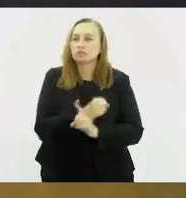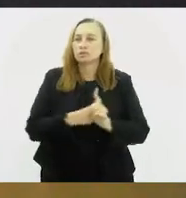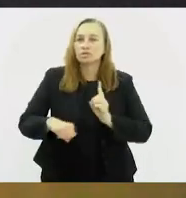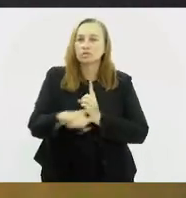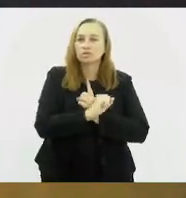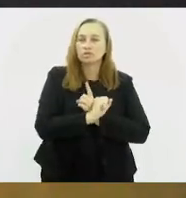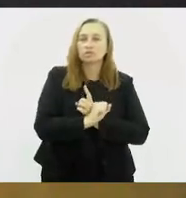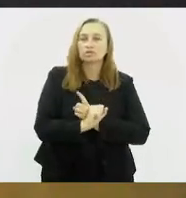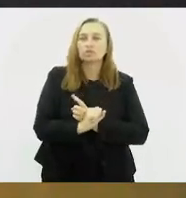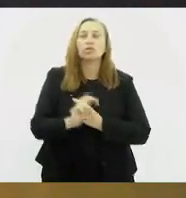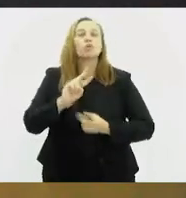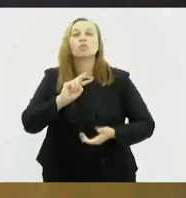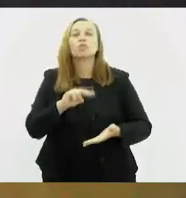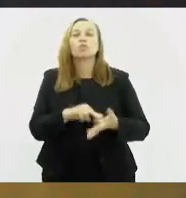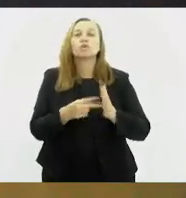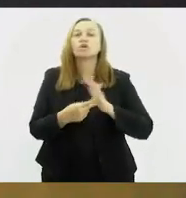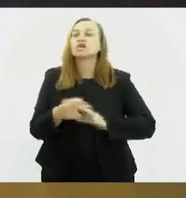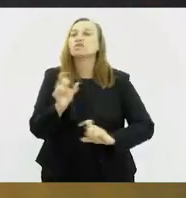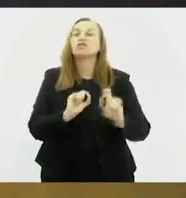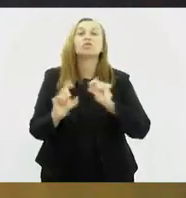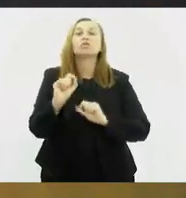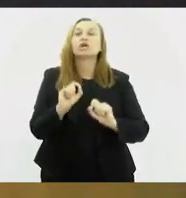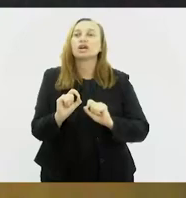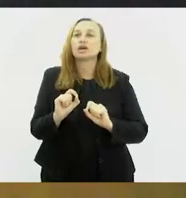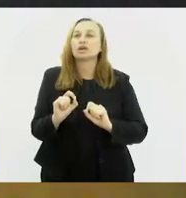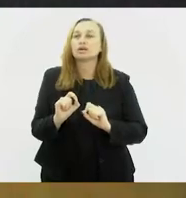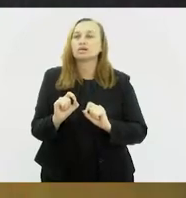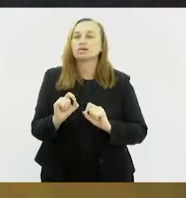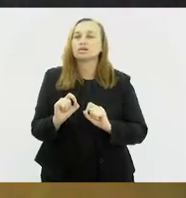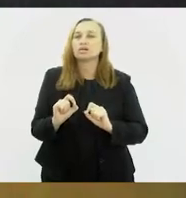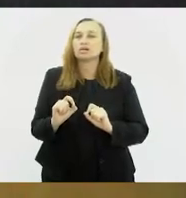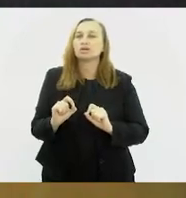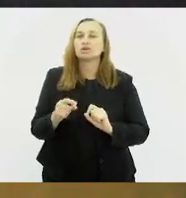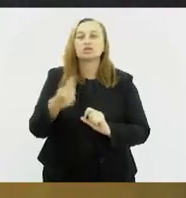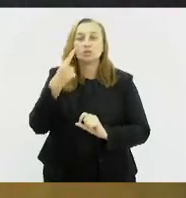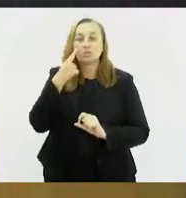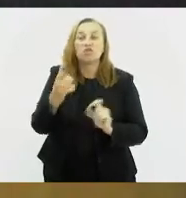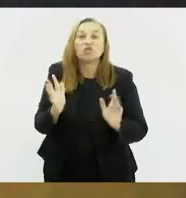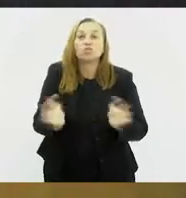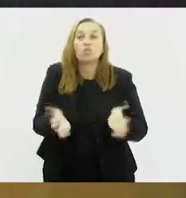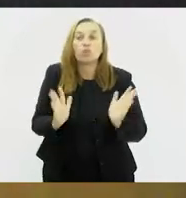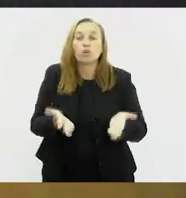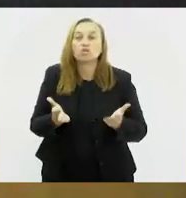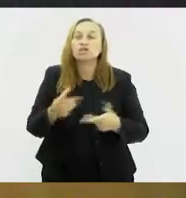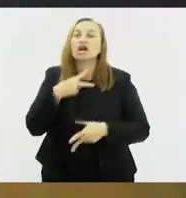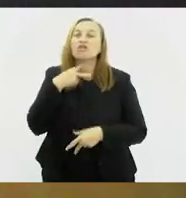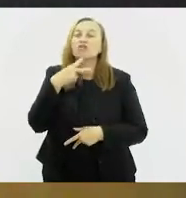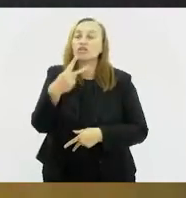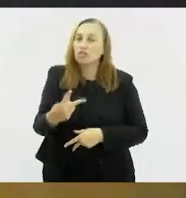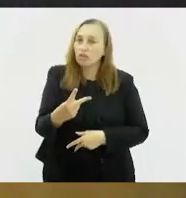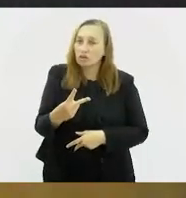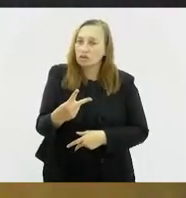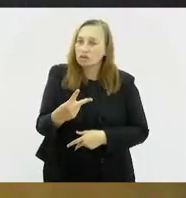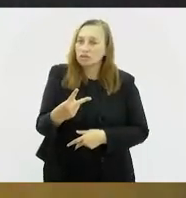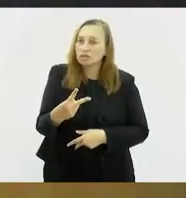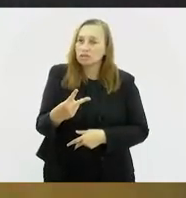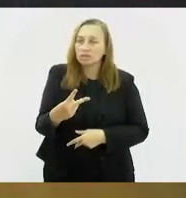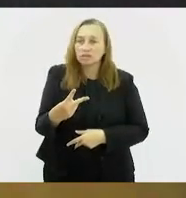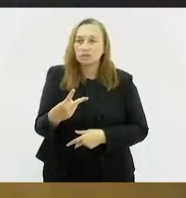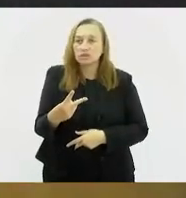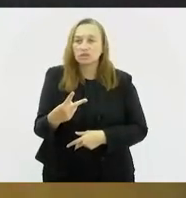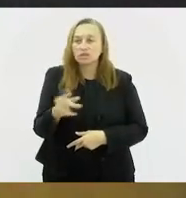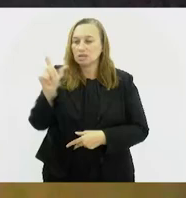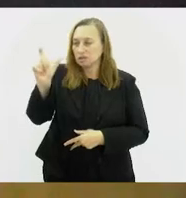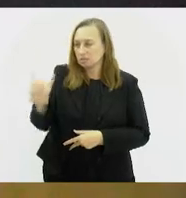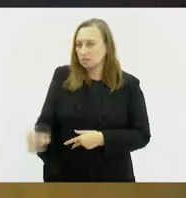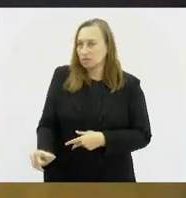é a participação social? É isso. É isso que a gente está vendo. É a voz e a vez da pessoa